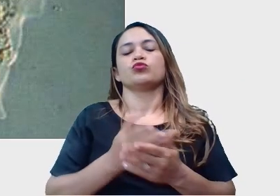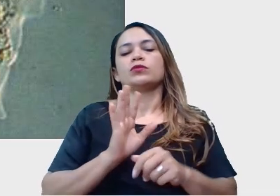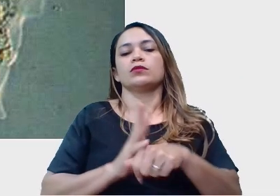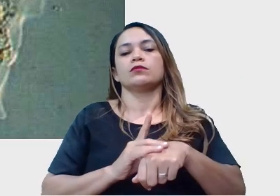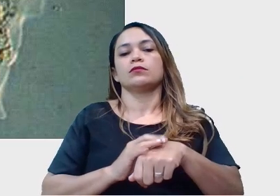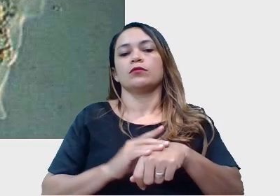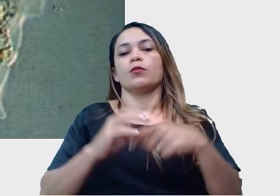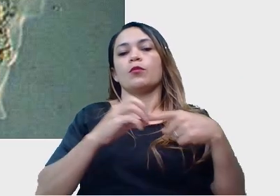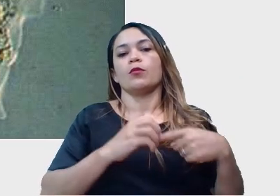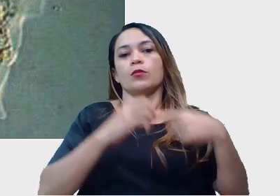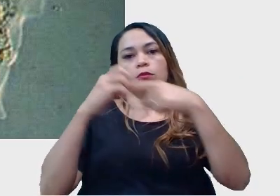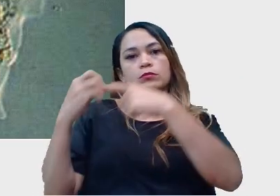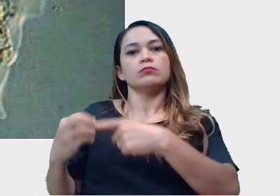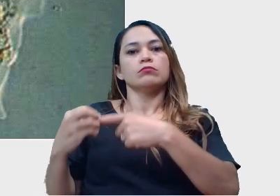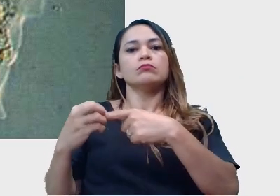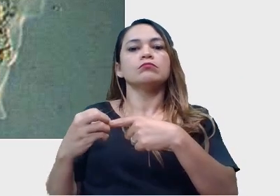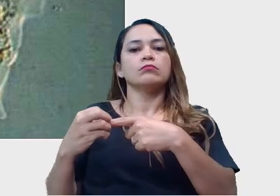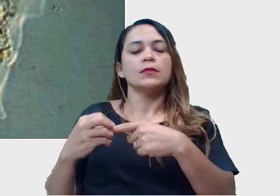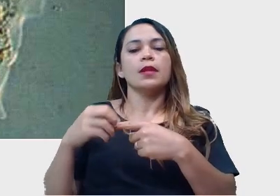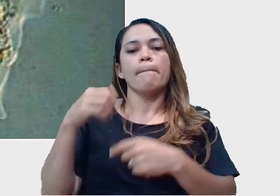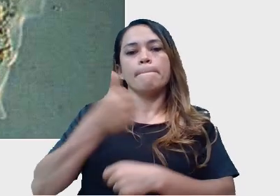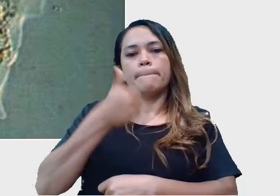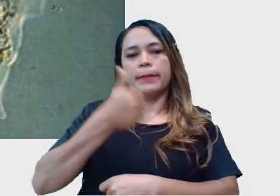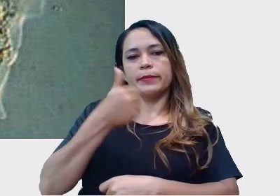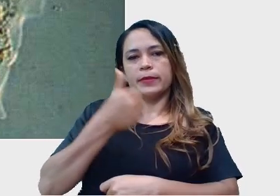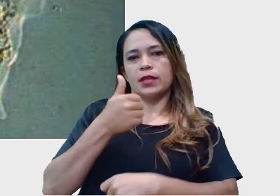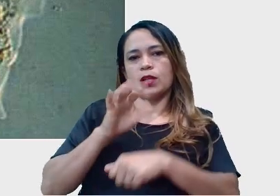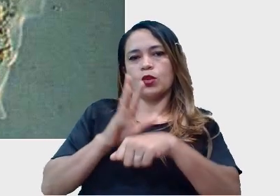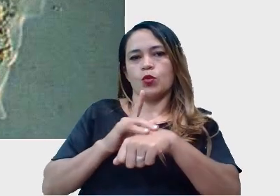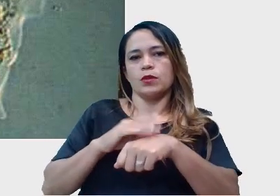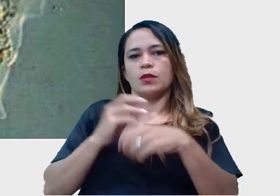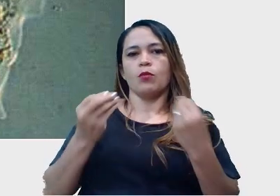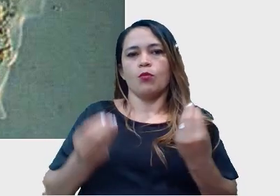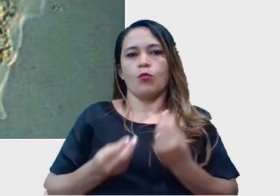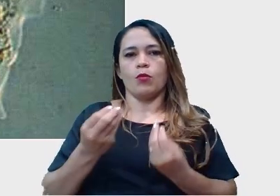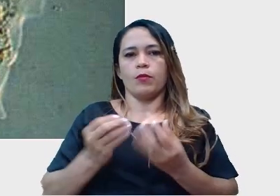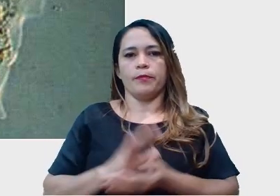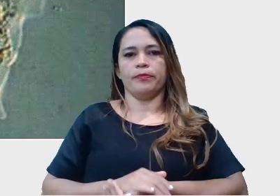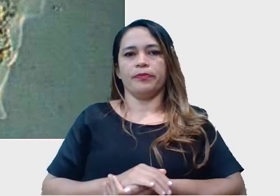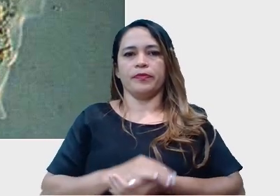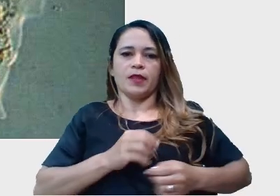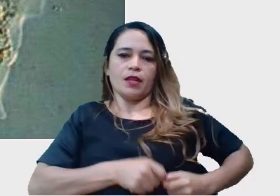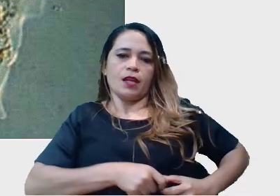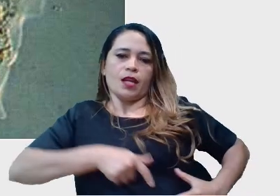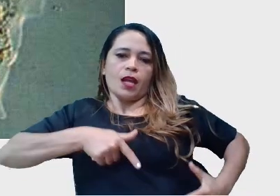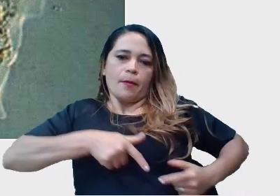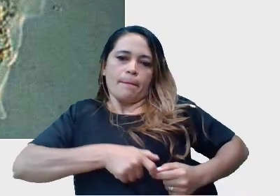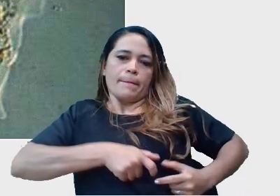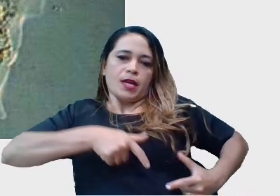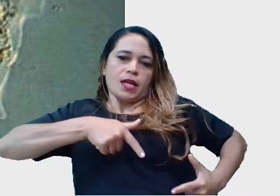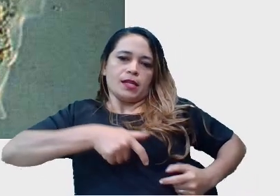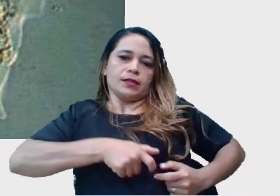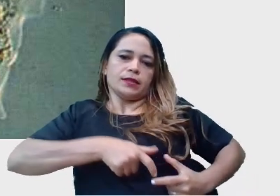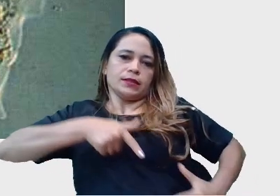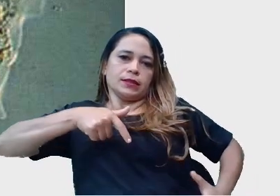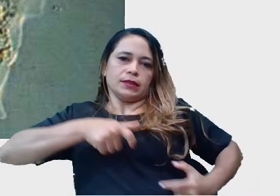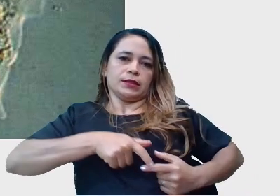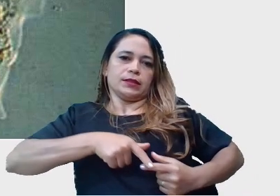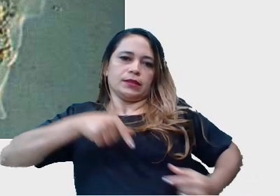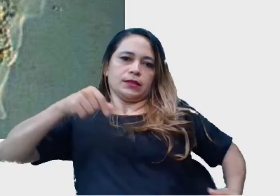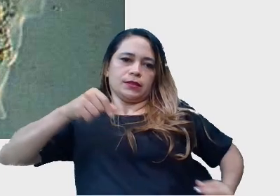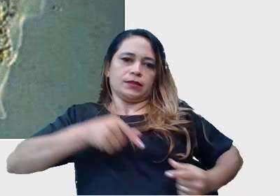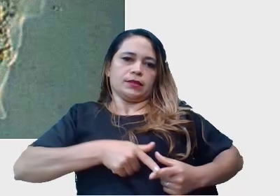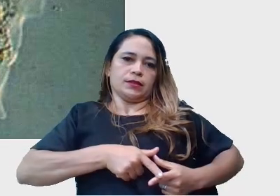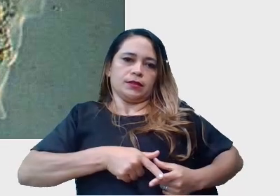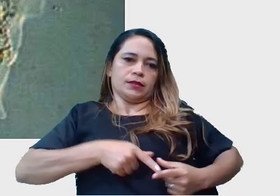chamadas de protozoonoses. E a primeira que a gente vai trabalhar hoje então é com essa doença que está aqui chamada de amebíase. Quem